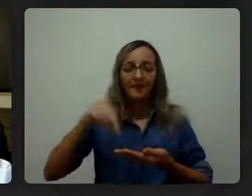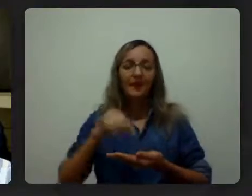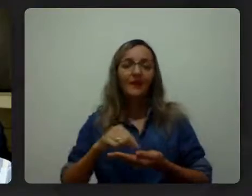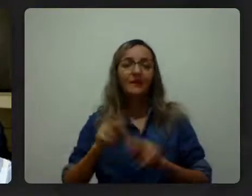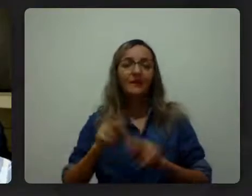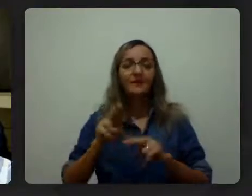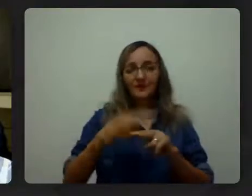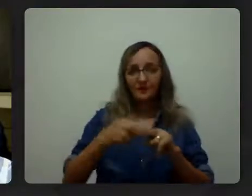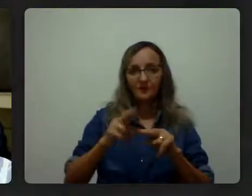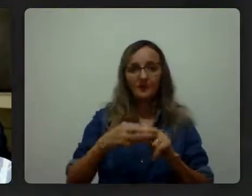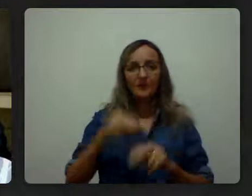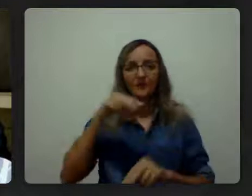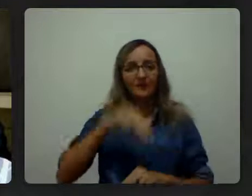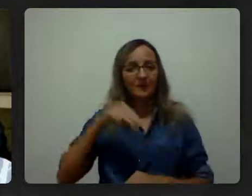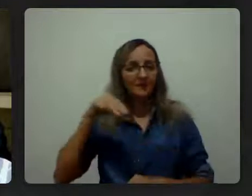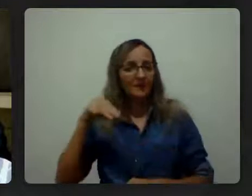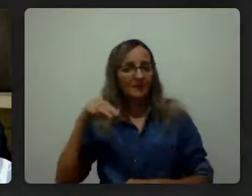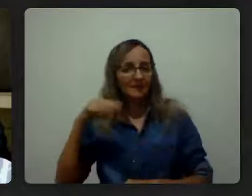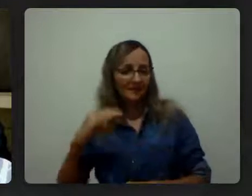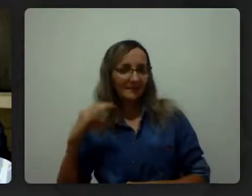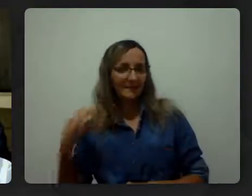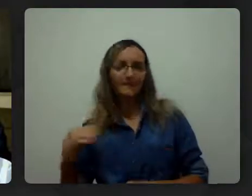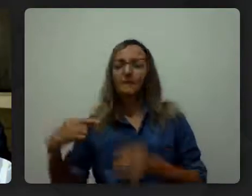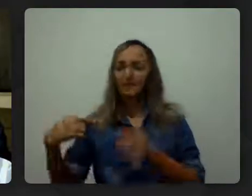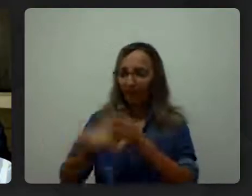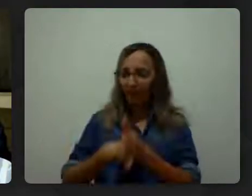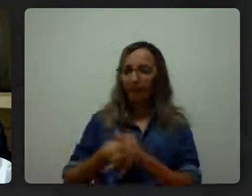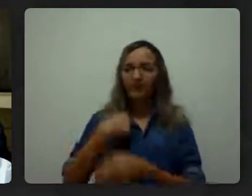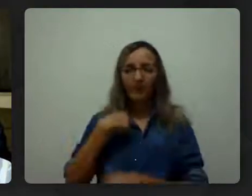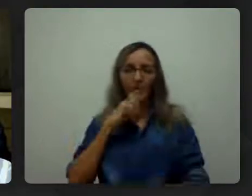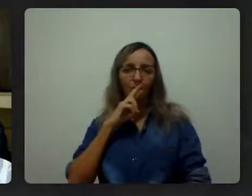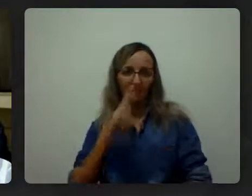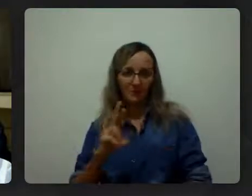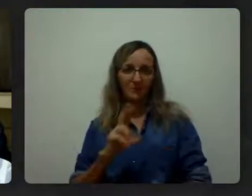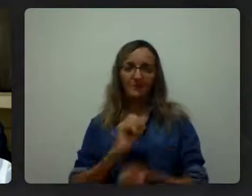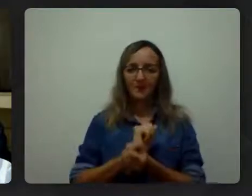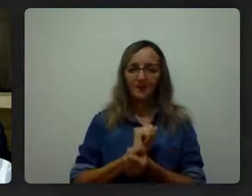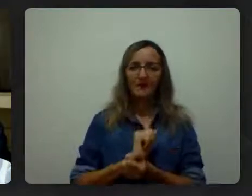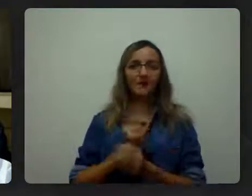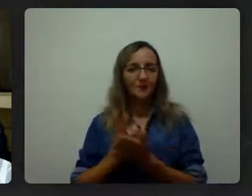o Instagram aqui de Sergipe também, que está forte na divulgação. O